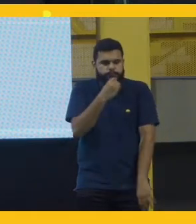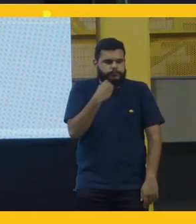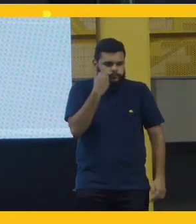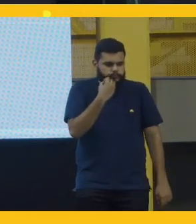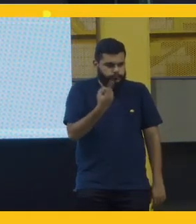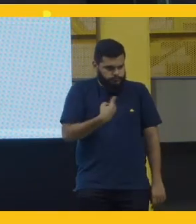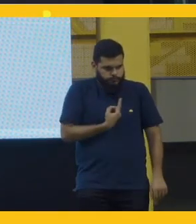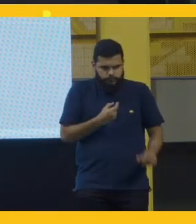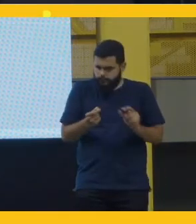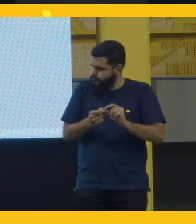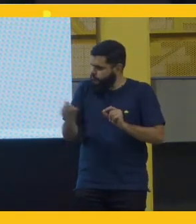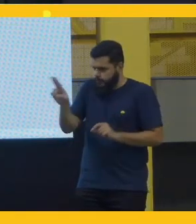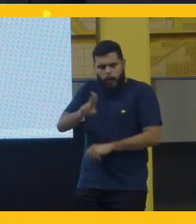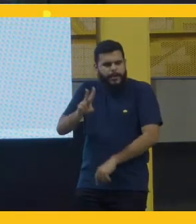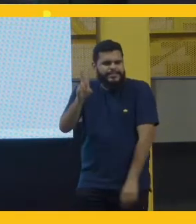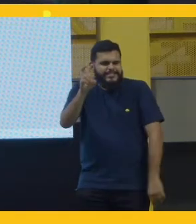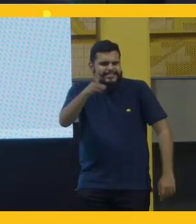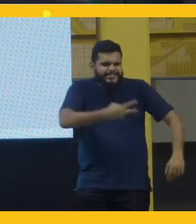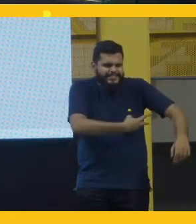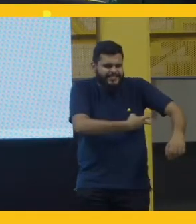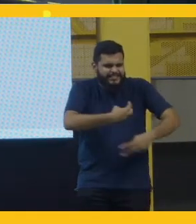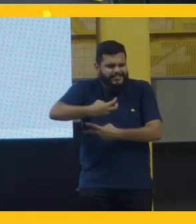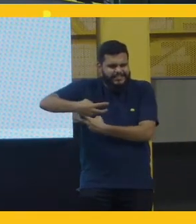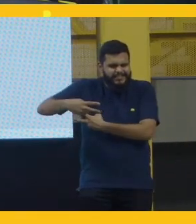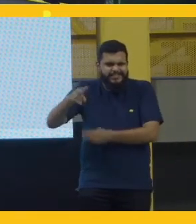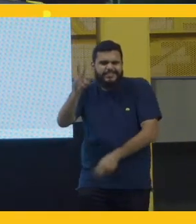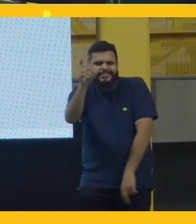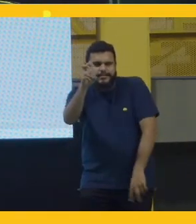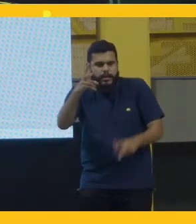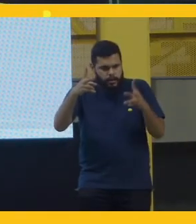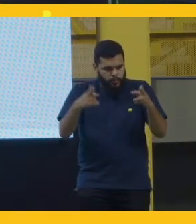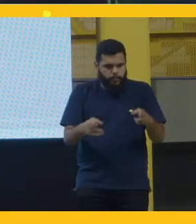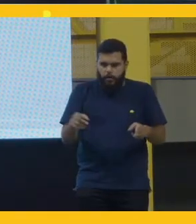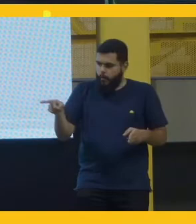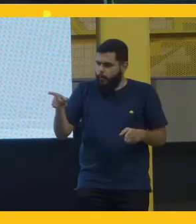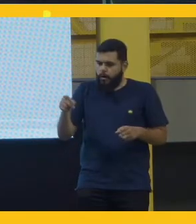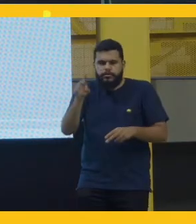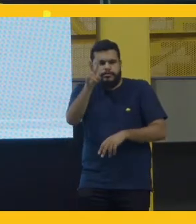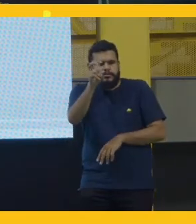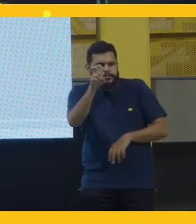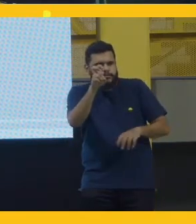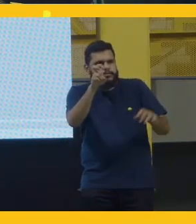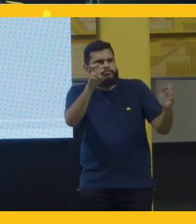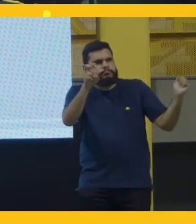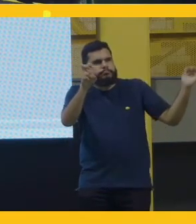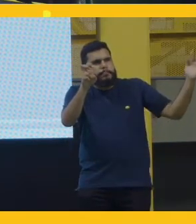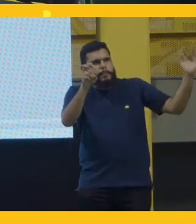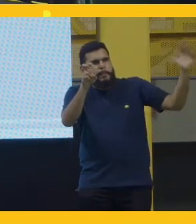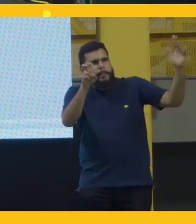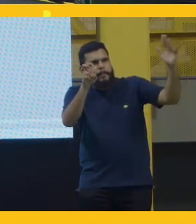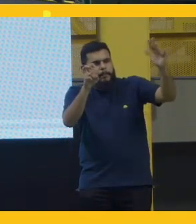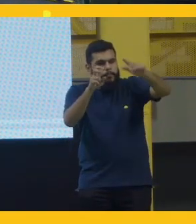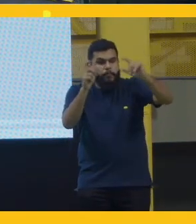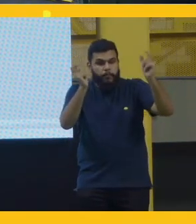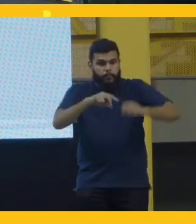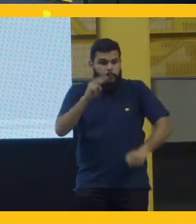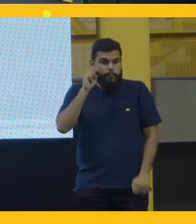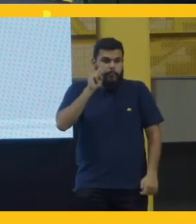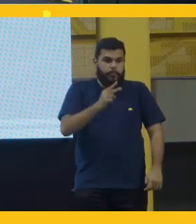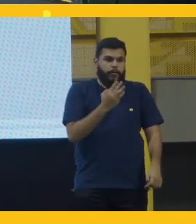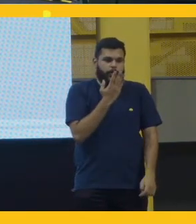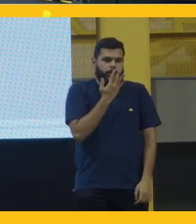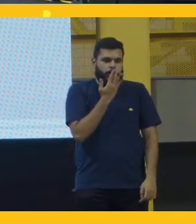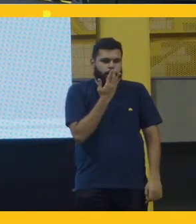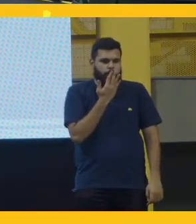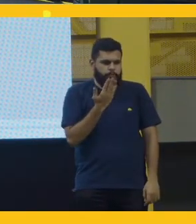fez aqui hoje. Na hora que eu joguei ali aquele negócio, criou um conjunto de partículas que permitiu a gente